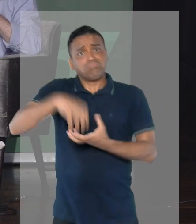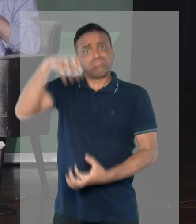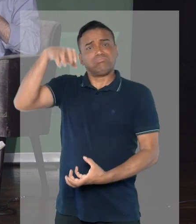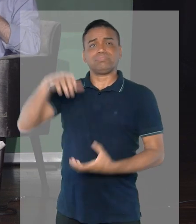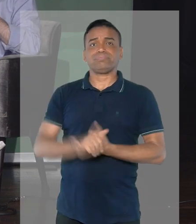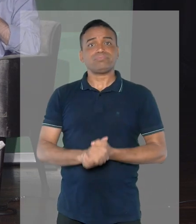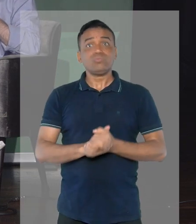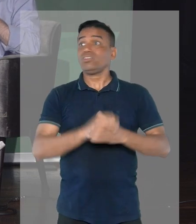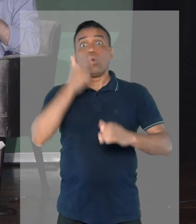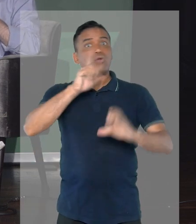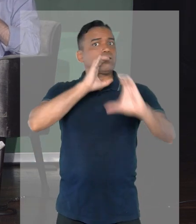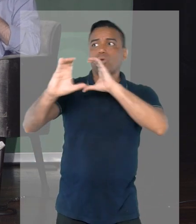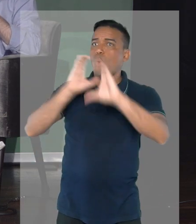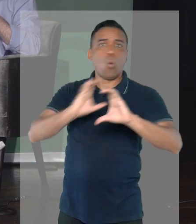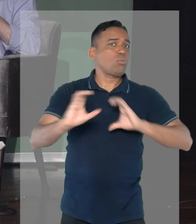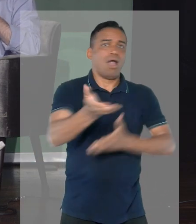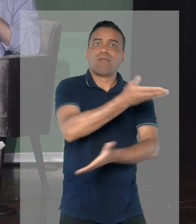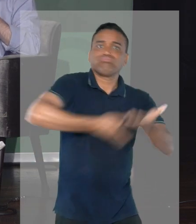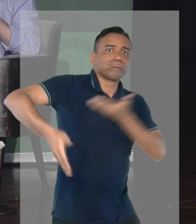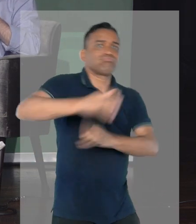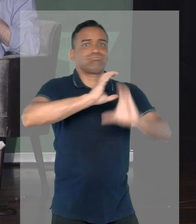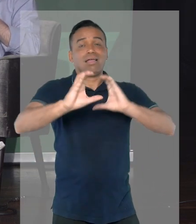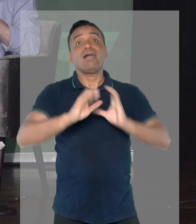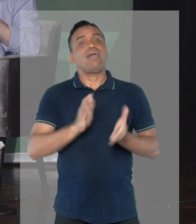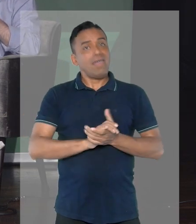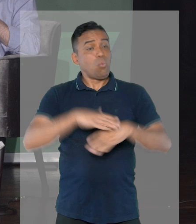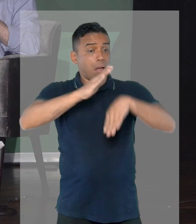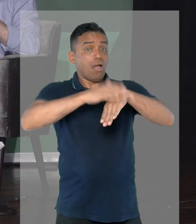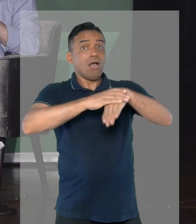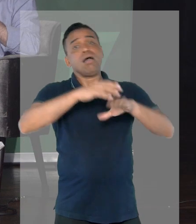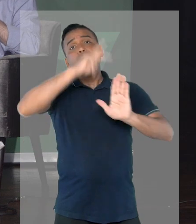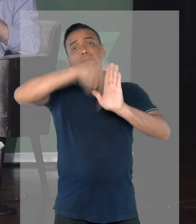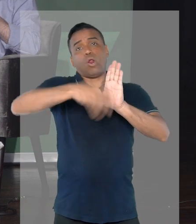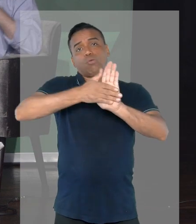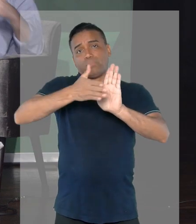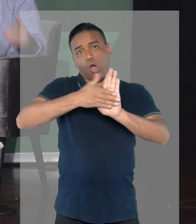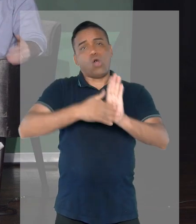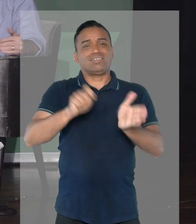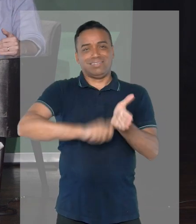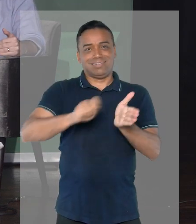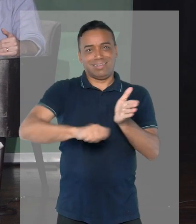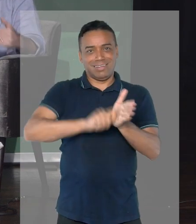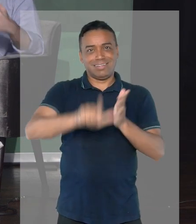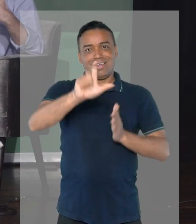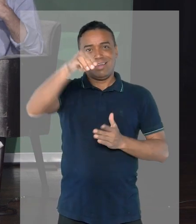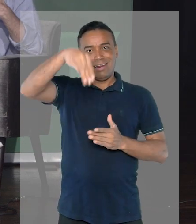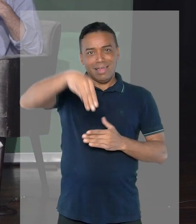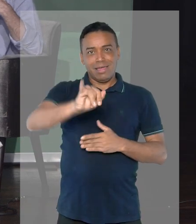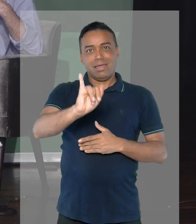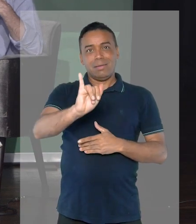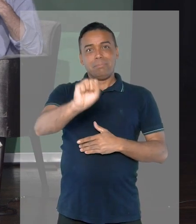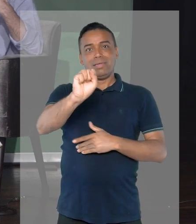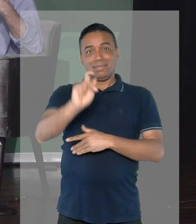questão mesmo de uma comunicabilidade, né? É um projeto de escrita no Leminski. Não acho que no Leminski